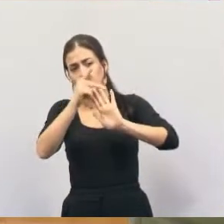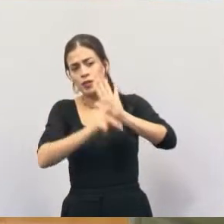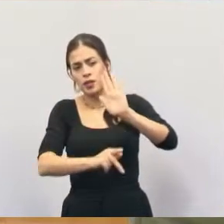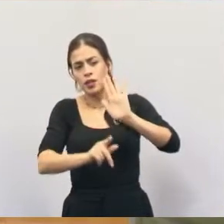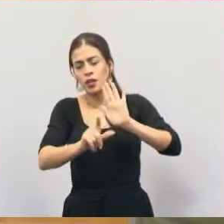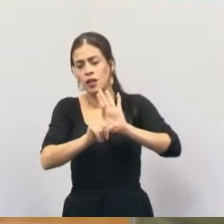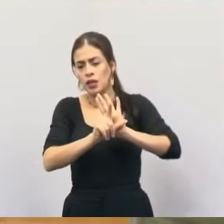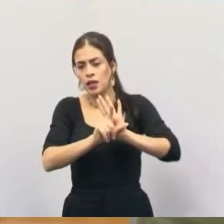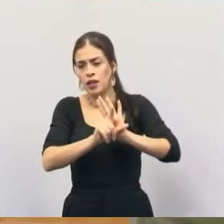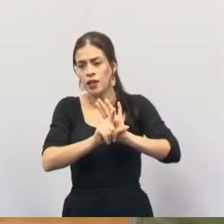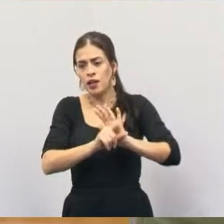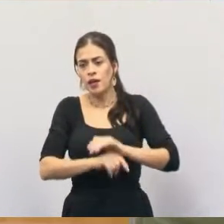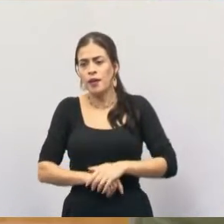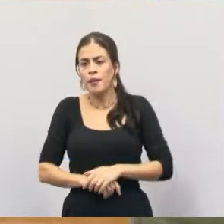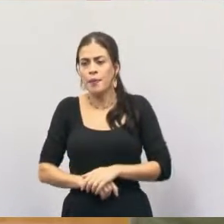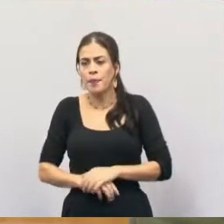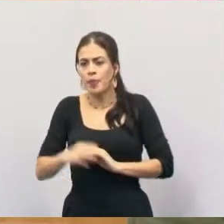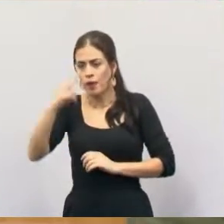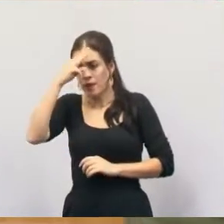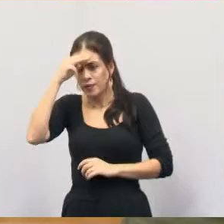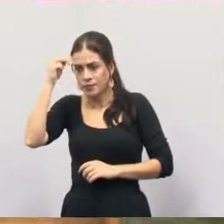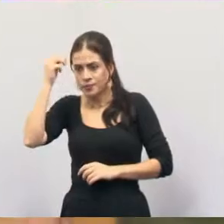Maria Amélia vai estar falando um pouco com vocês também agora.